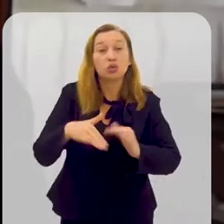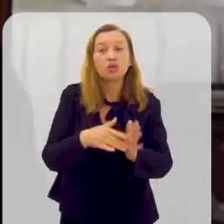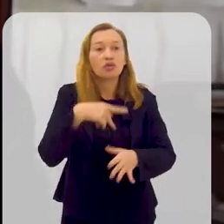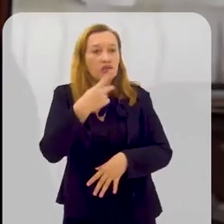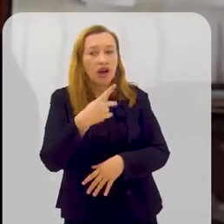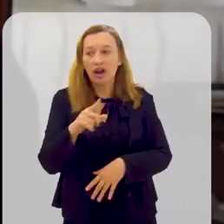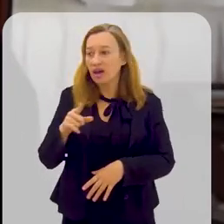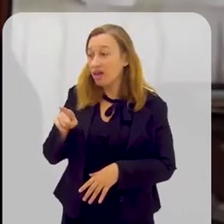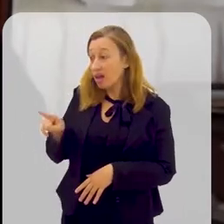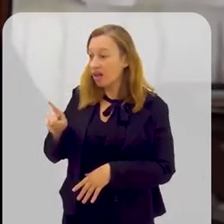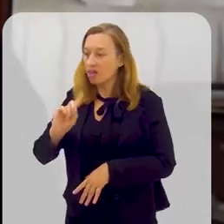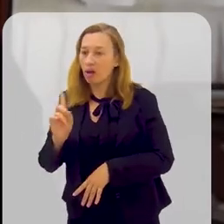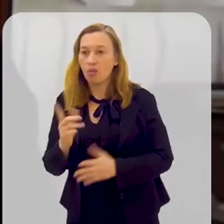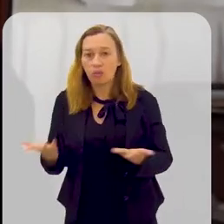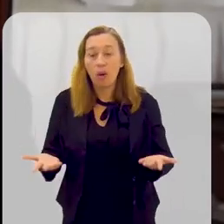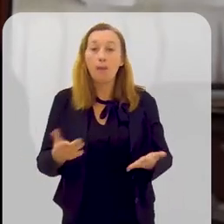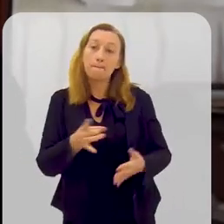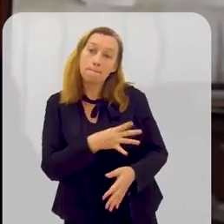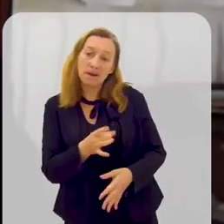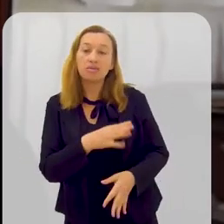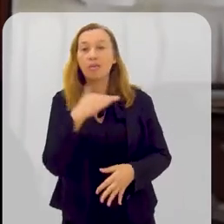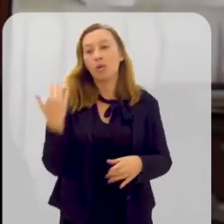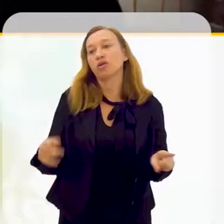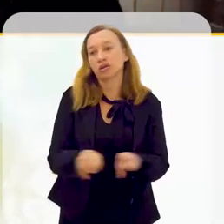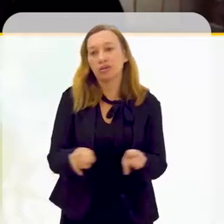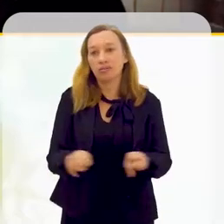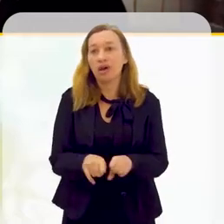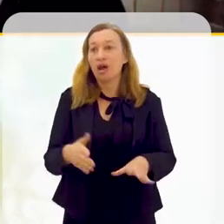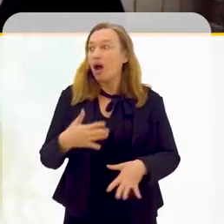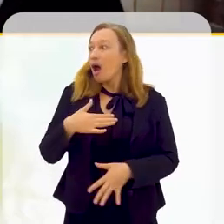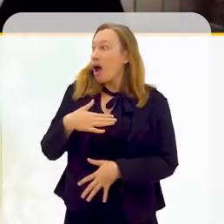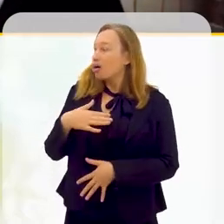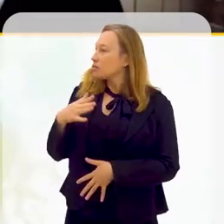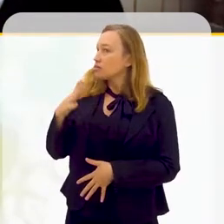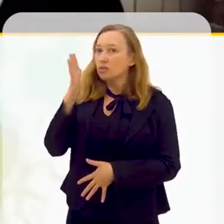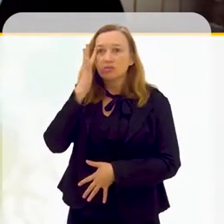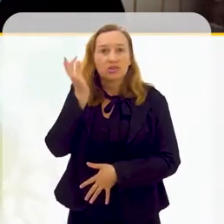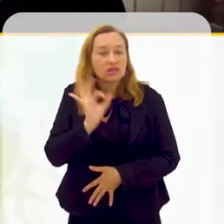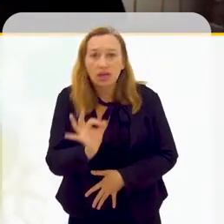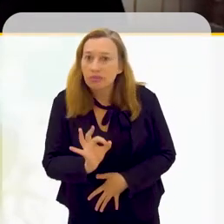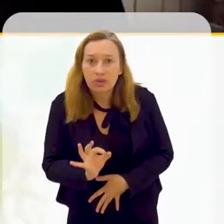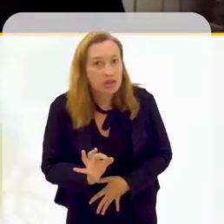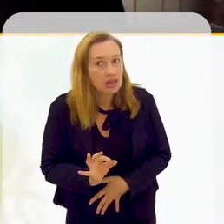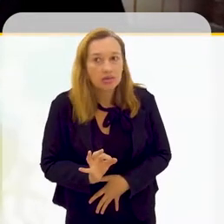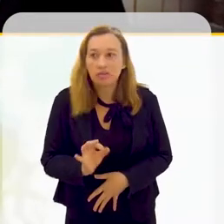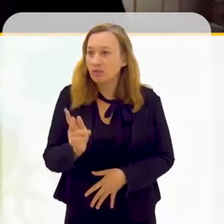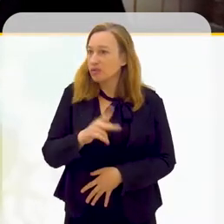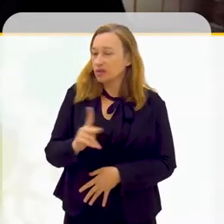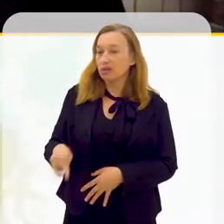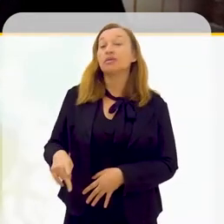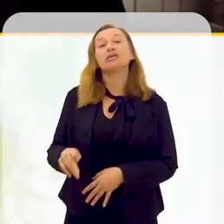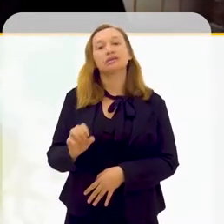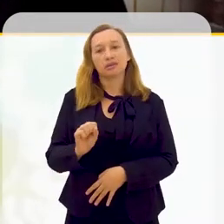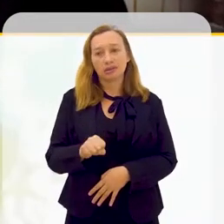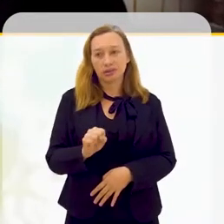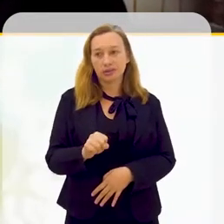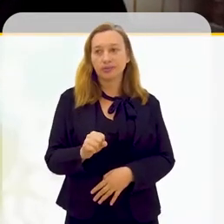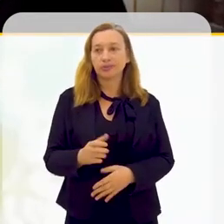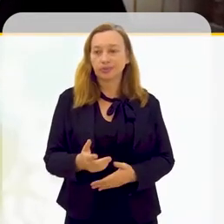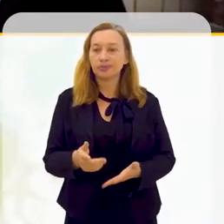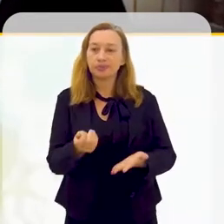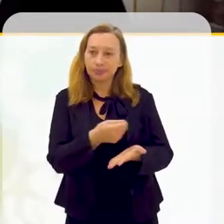né então o medo da morte também bom então isso não sabia não tinha a menor ideia professora